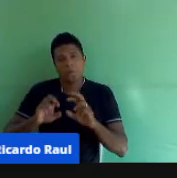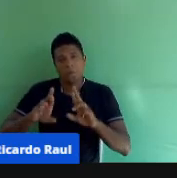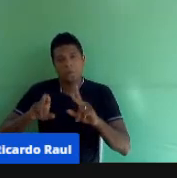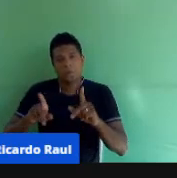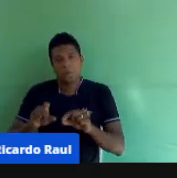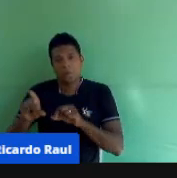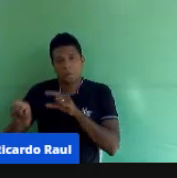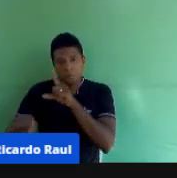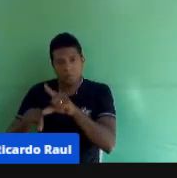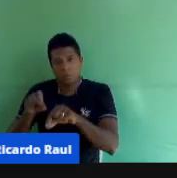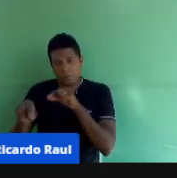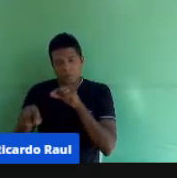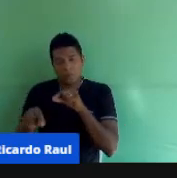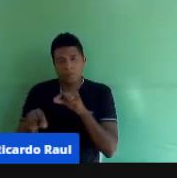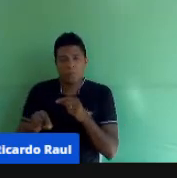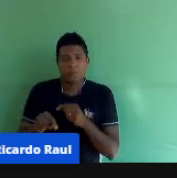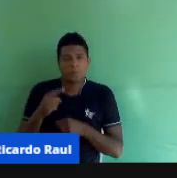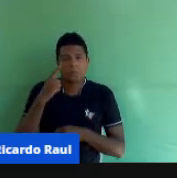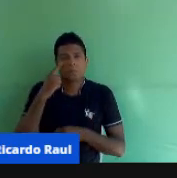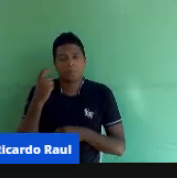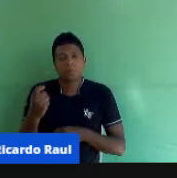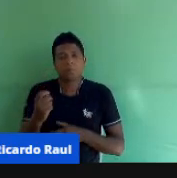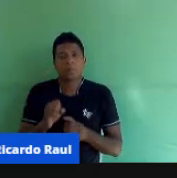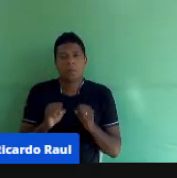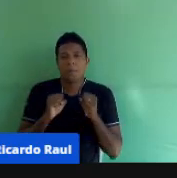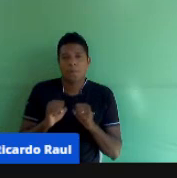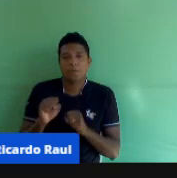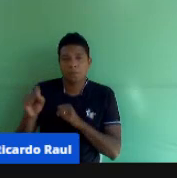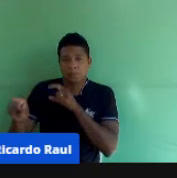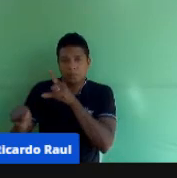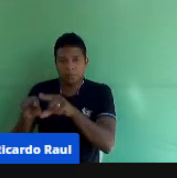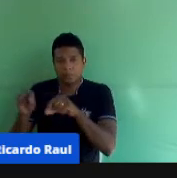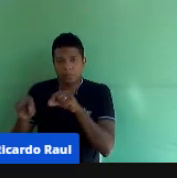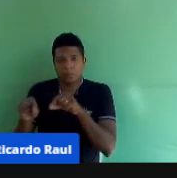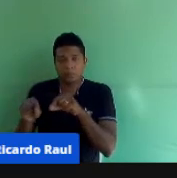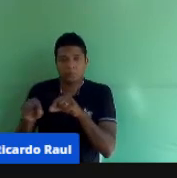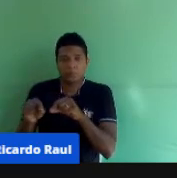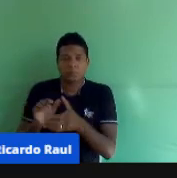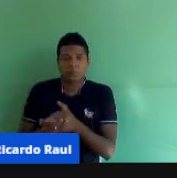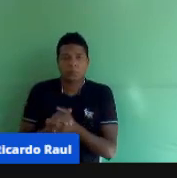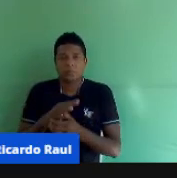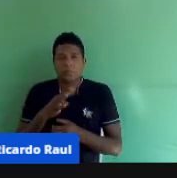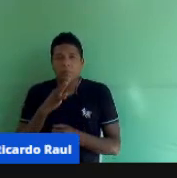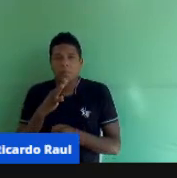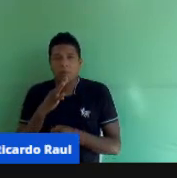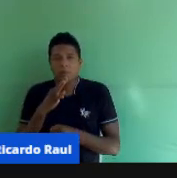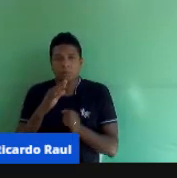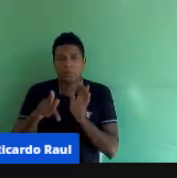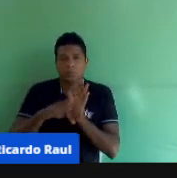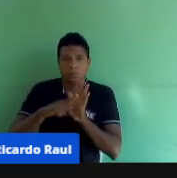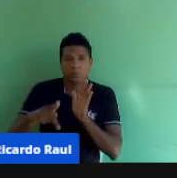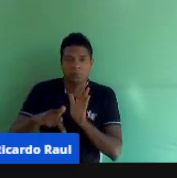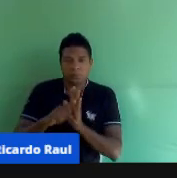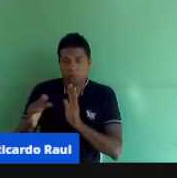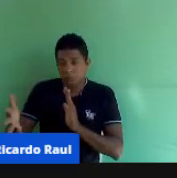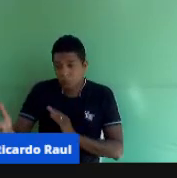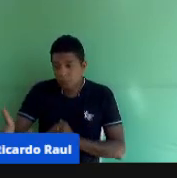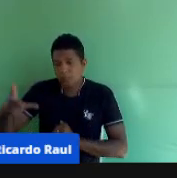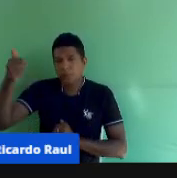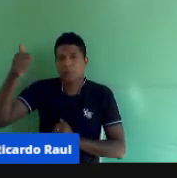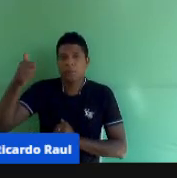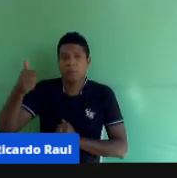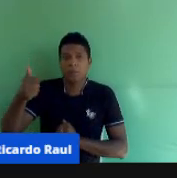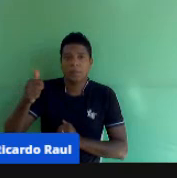selecionar, e que eu acho até mais interessante, você pode selecionar primeiro os conhecimentos específicos e as habilidades, e aí fazer